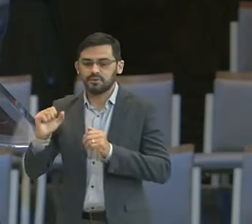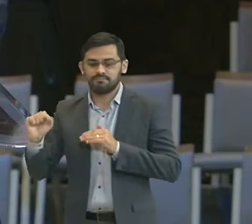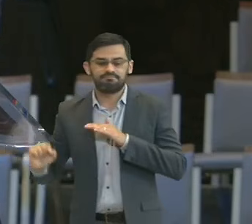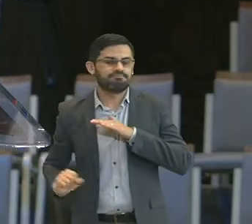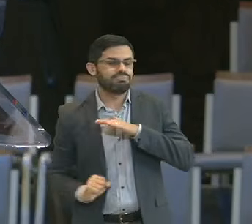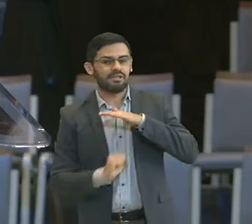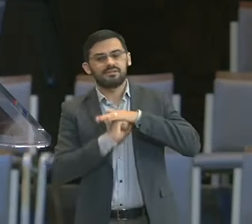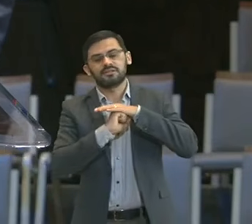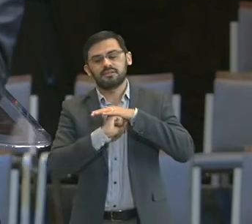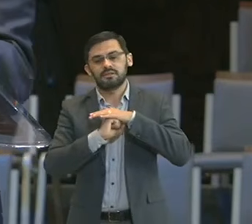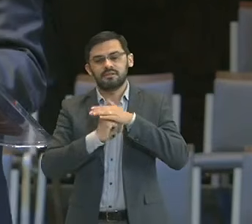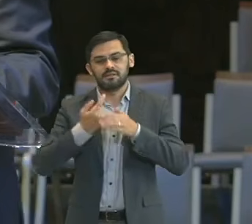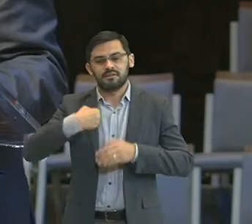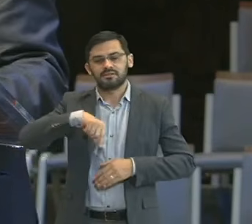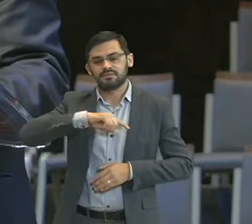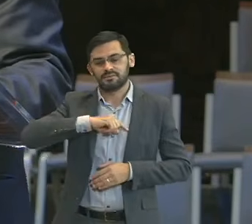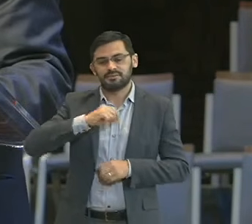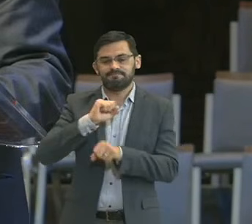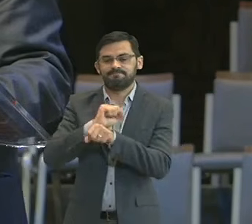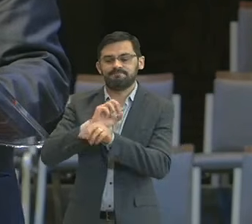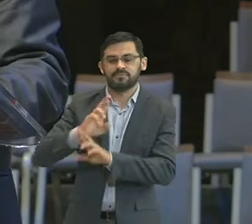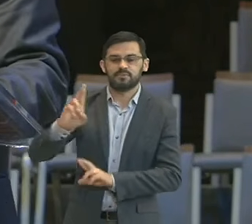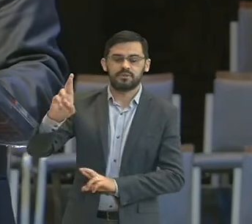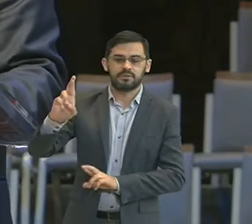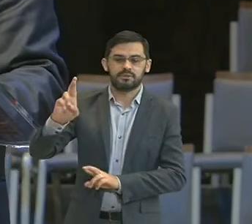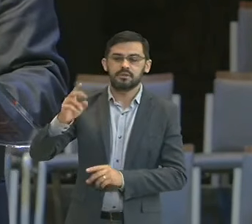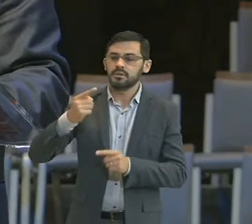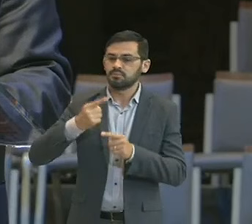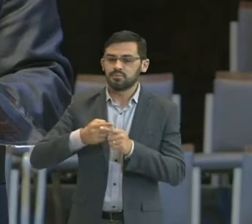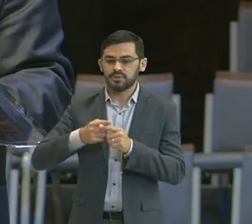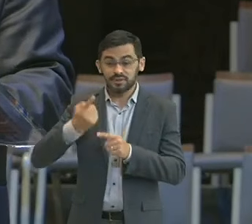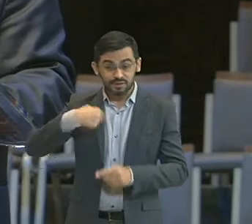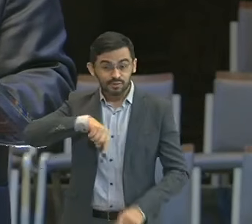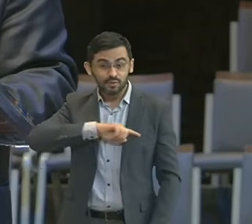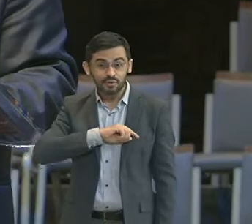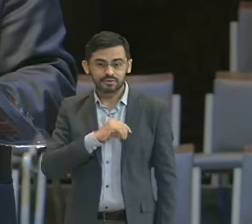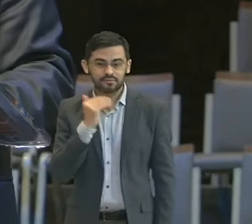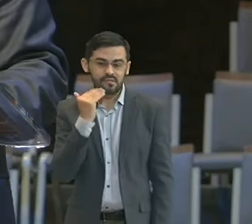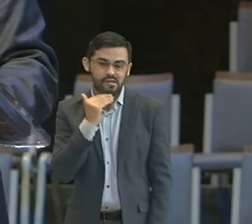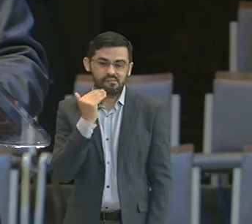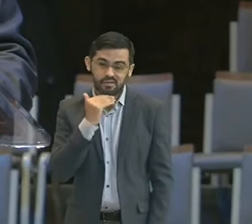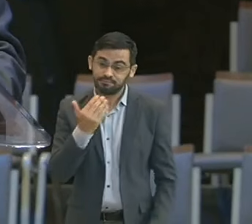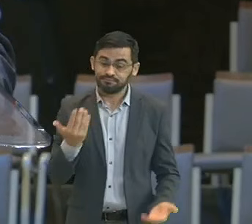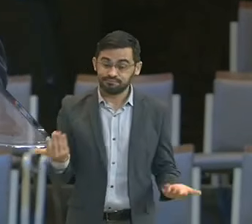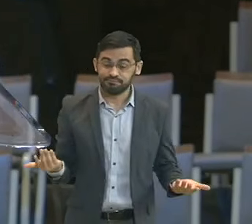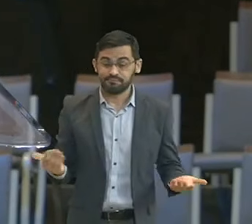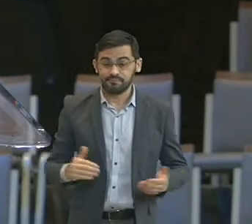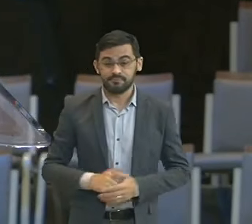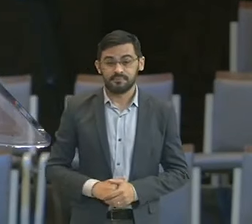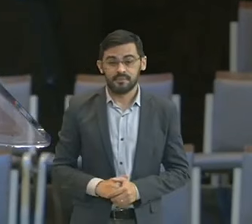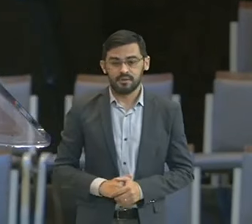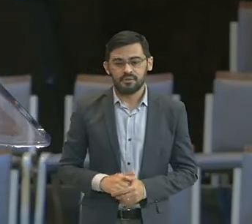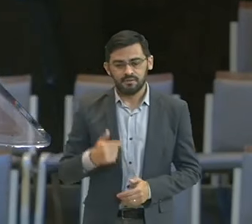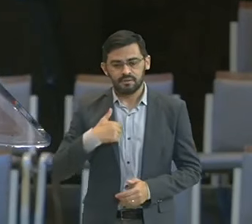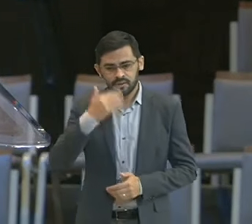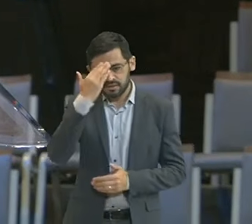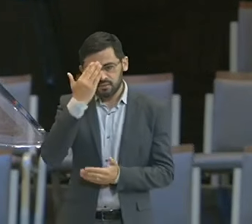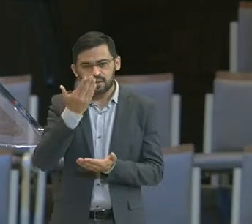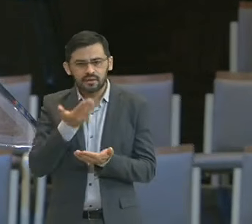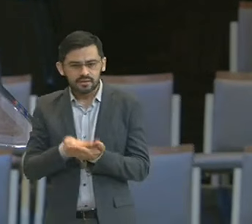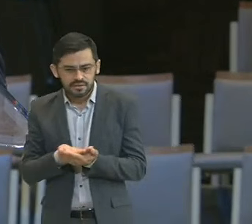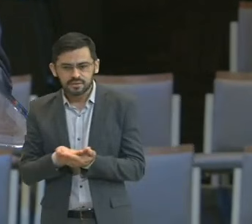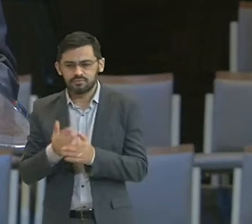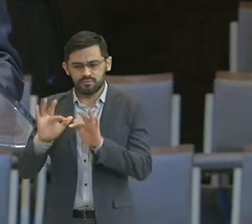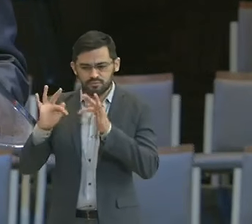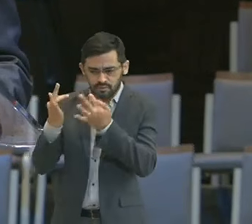suprir todas as nossas esperanças. Porque todos nós somos falhos. Eu acredito em família,